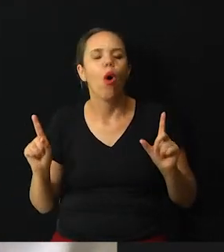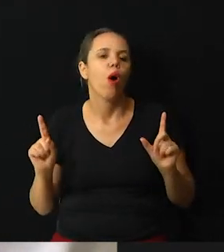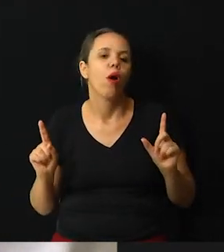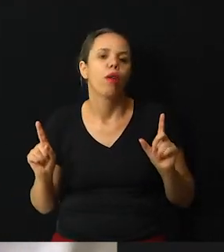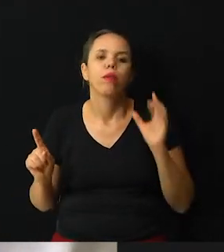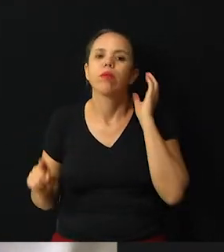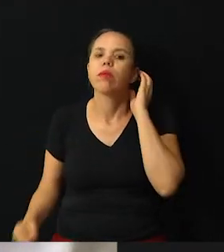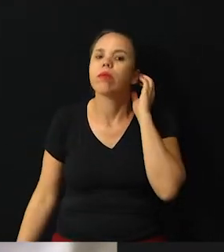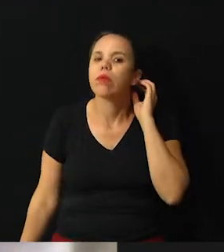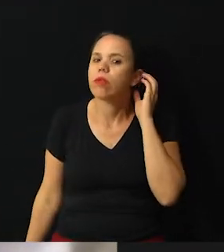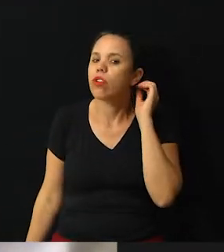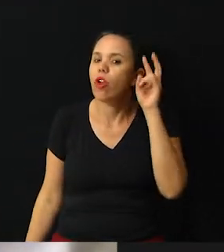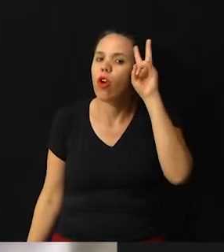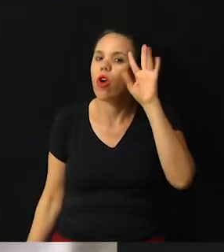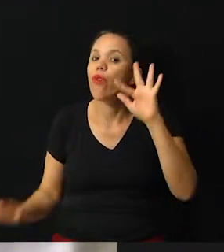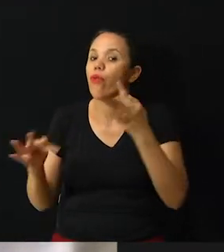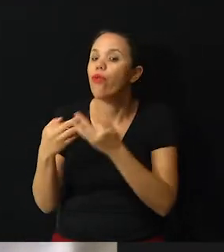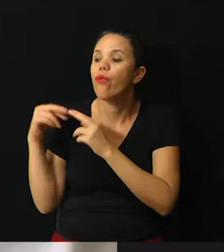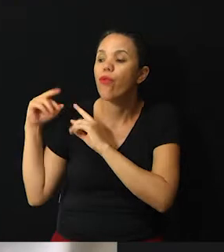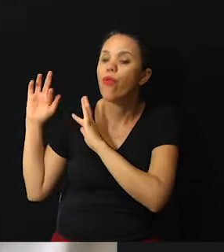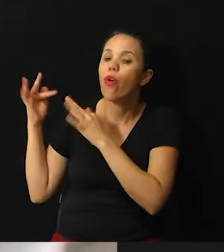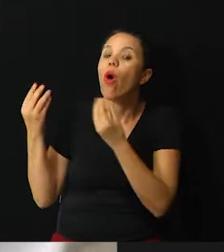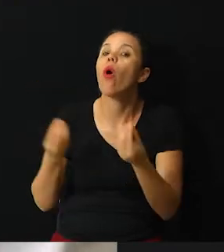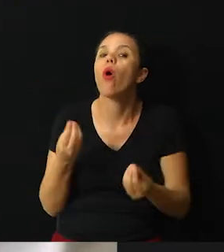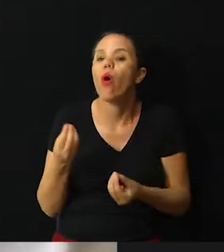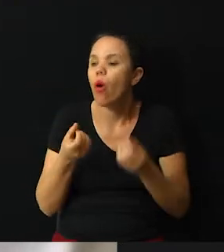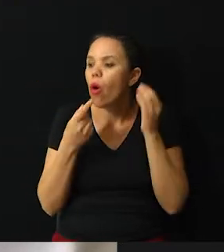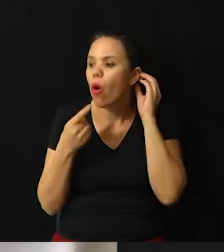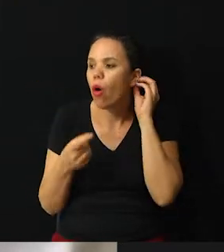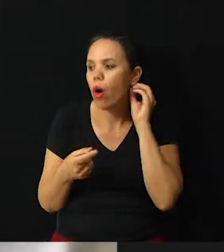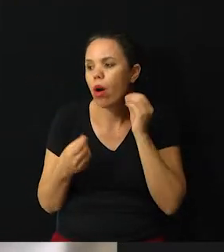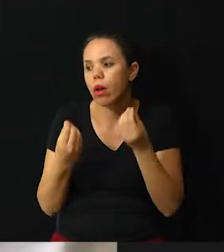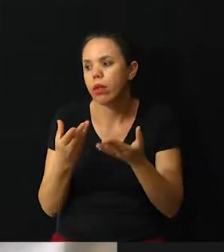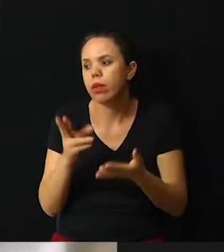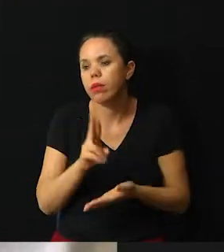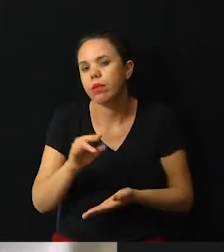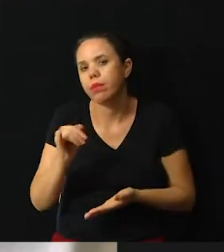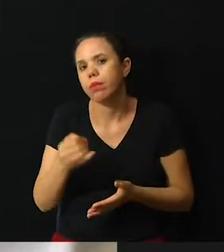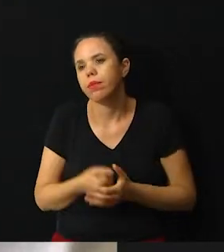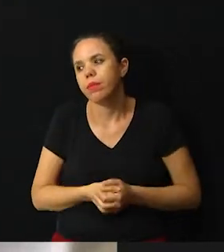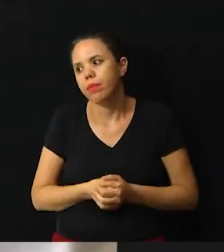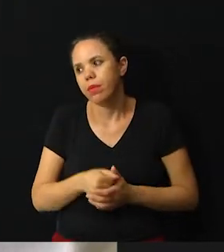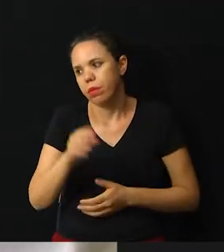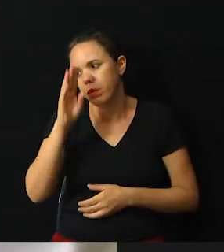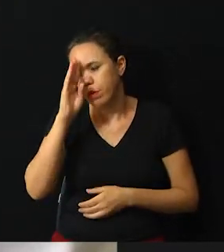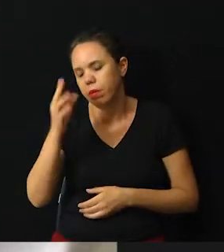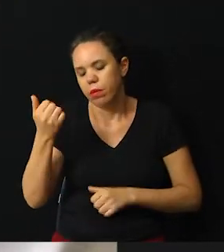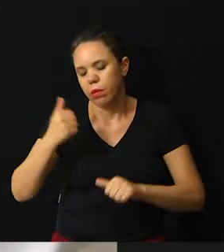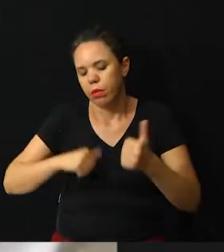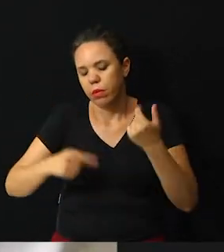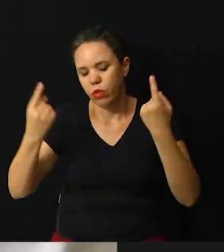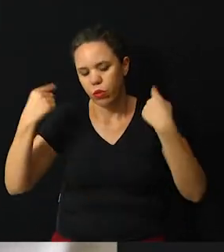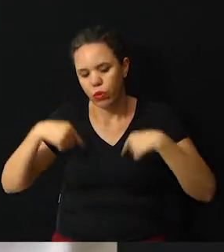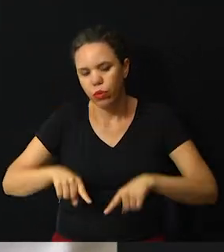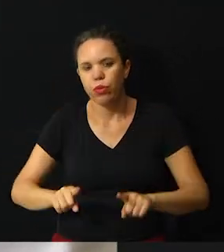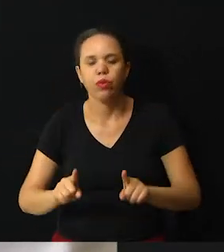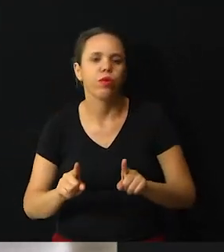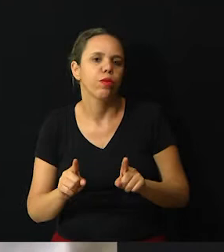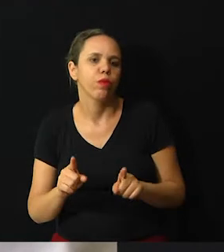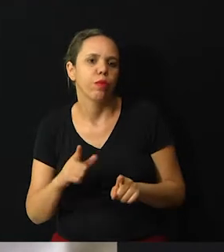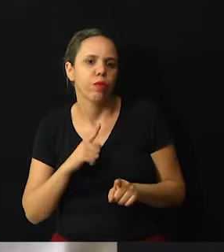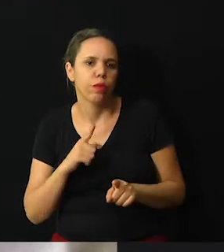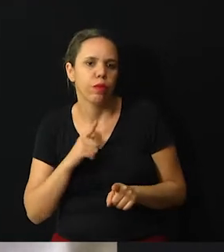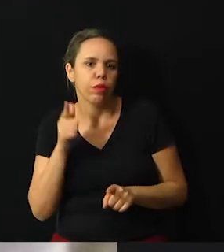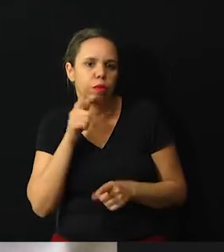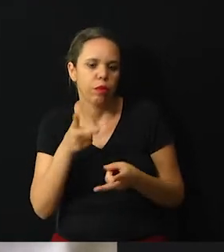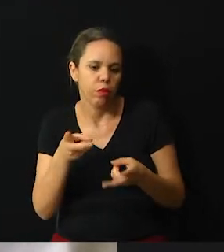relação à história familiar desse paciente, os medicamentos que o paciente está usando e principalmente o exame físico, né? No exame físico,